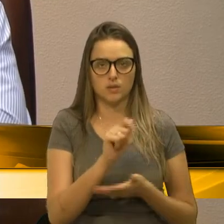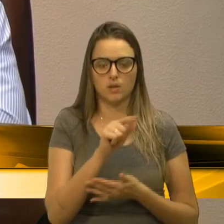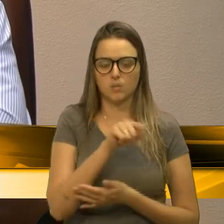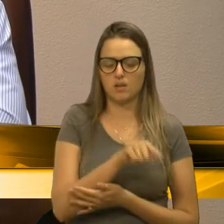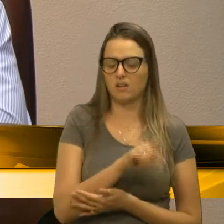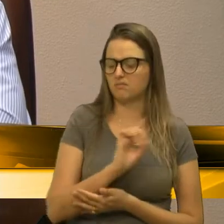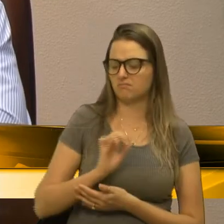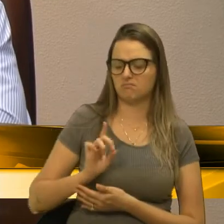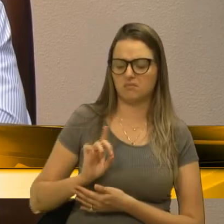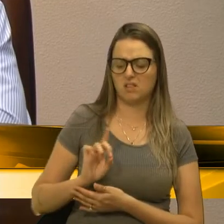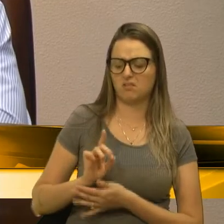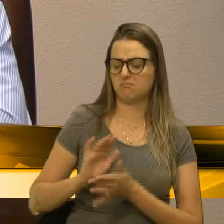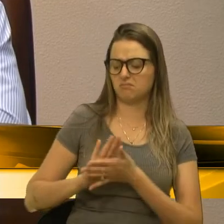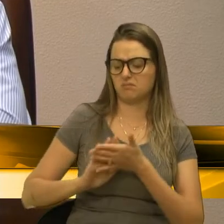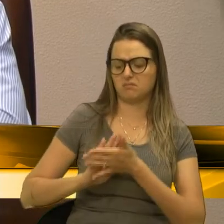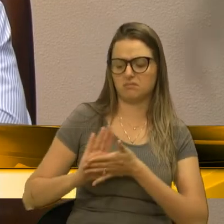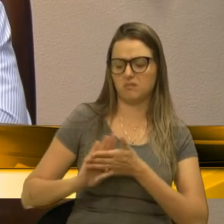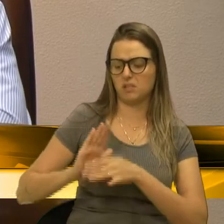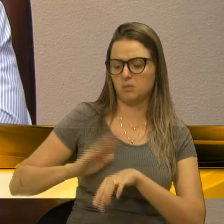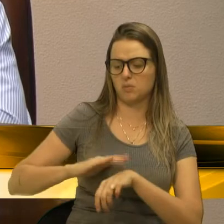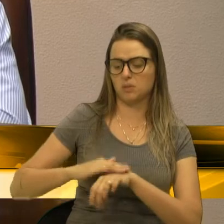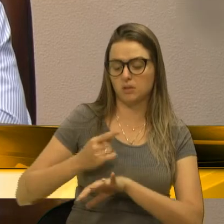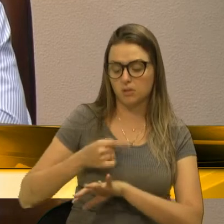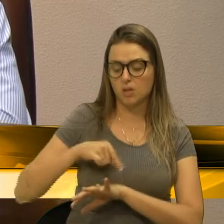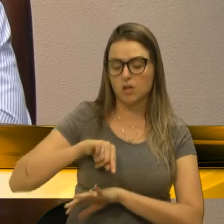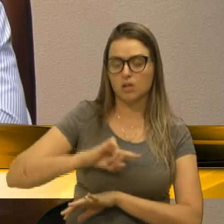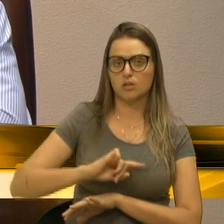Geraldine, não. Em nenhum momento, inclusive, tinha